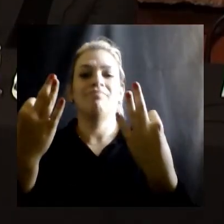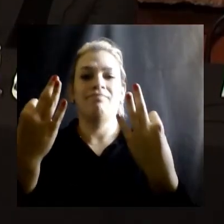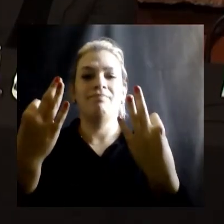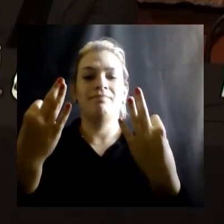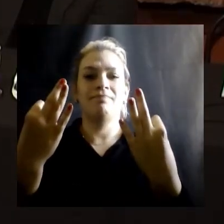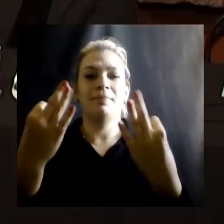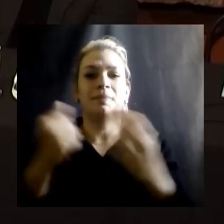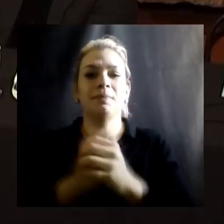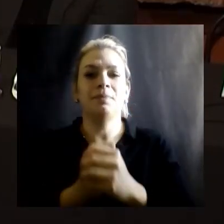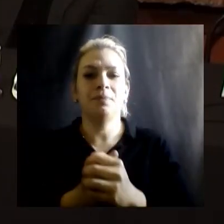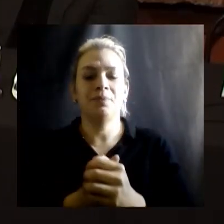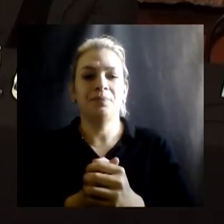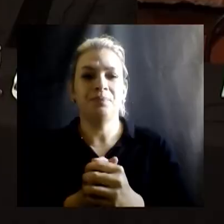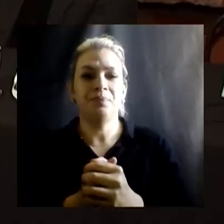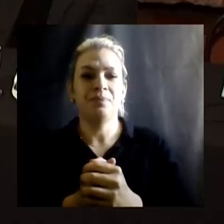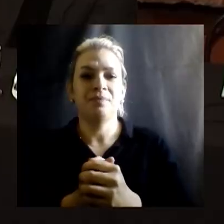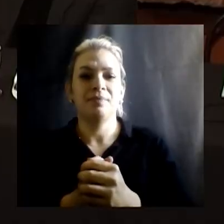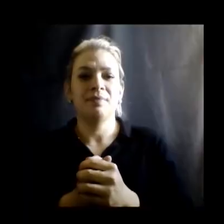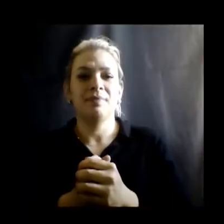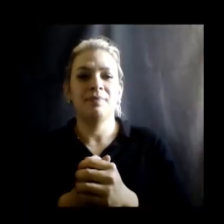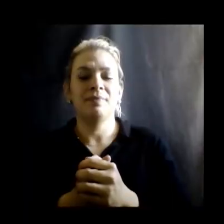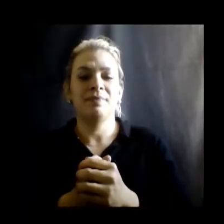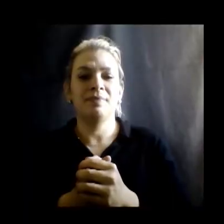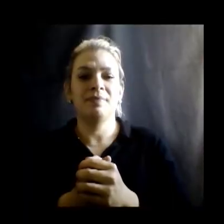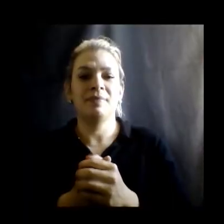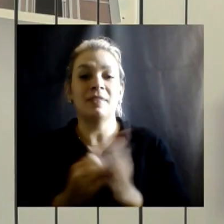pessoas e o investimento contínuo na ciência.